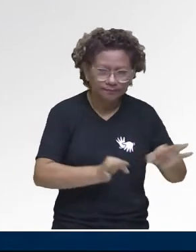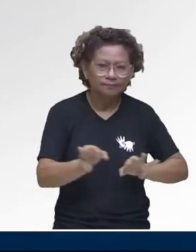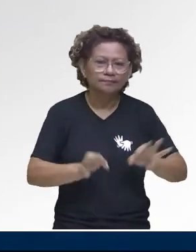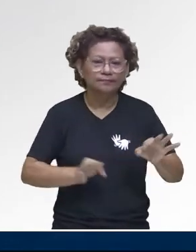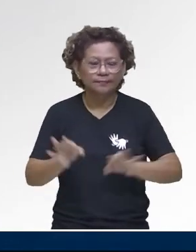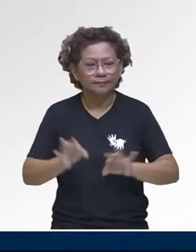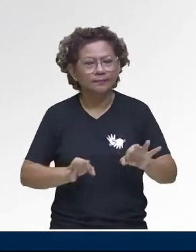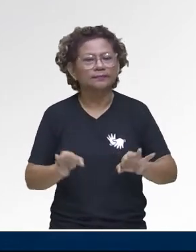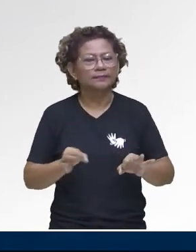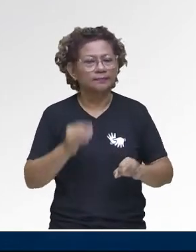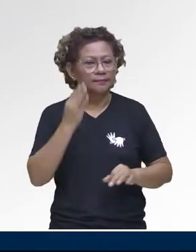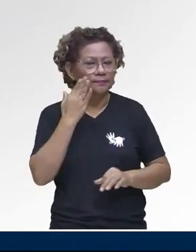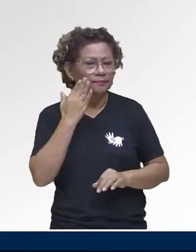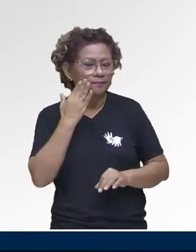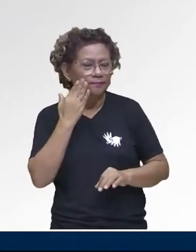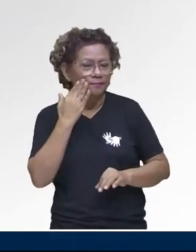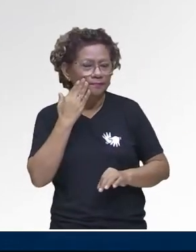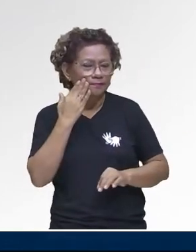aqui.